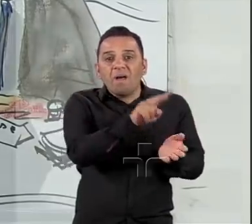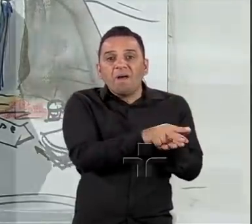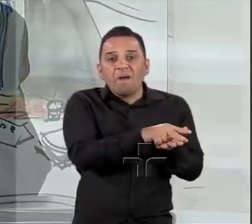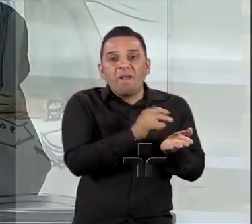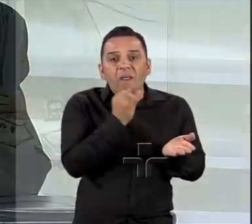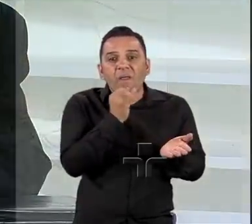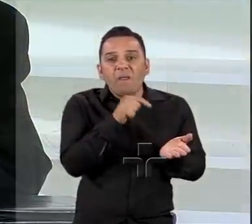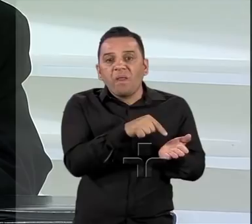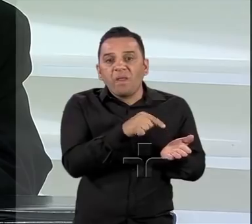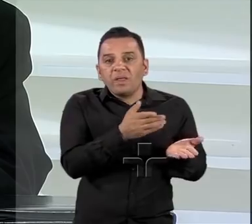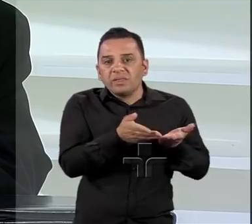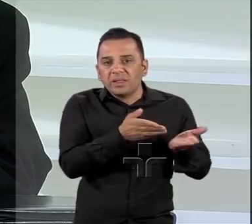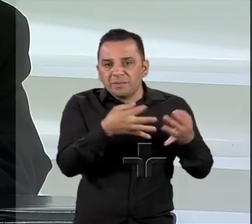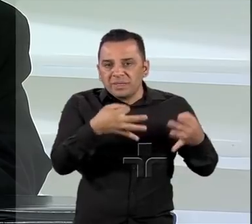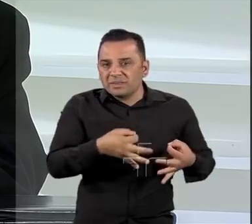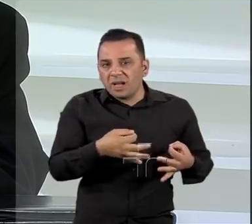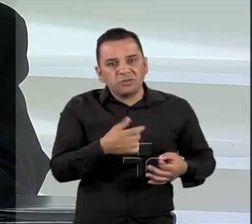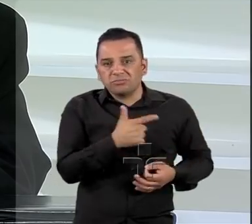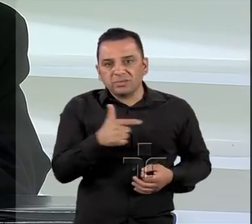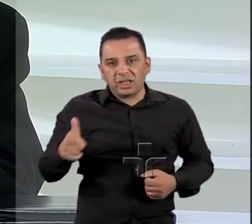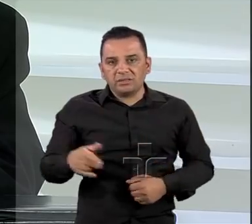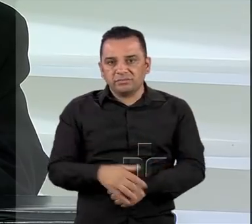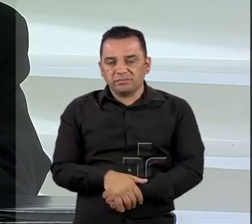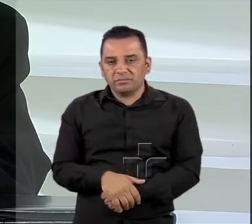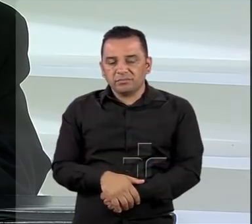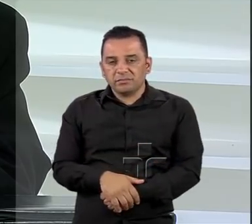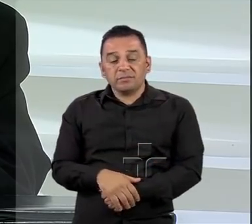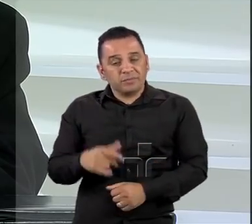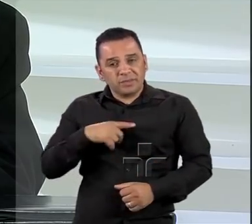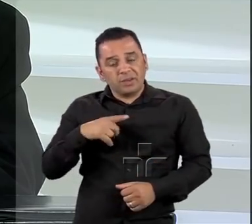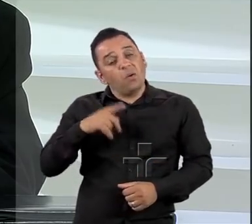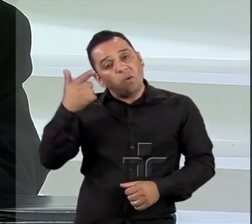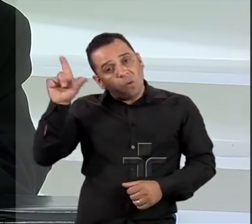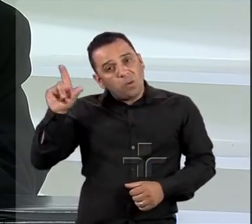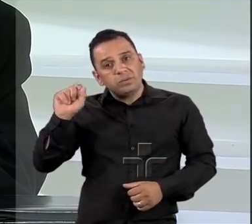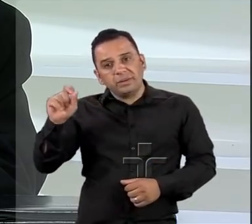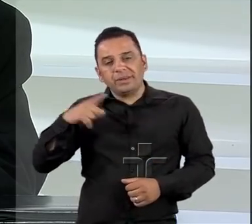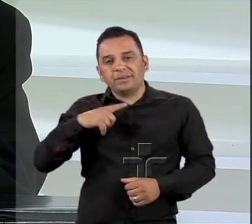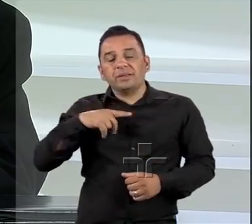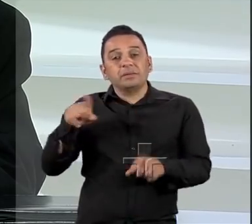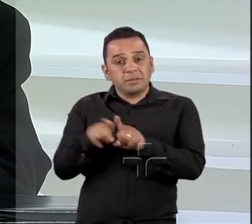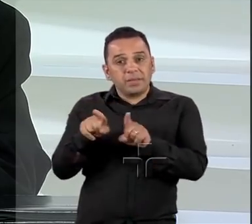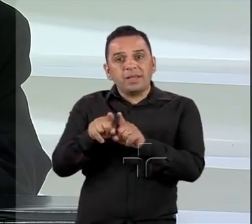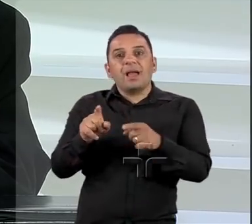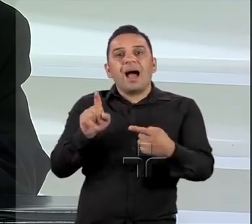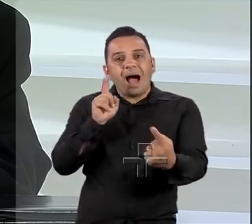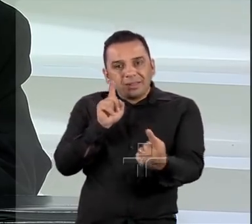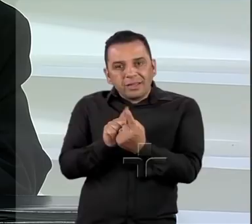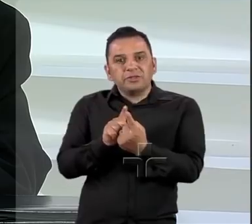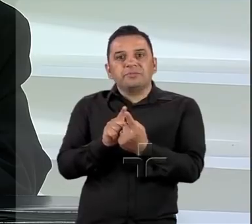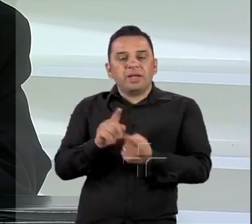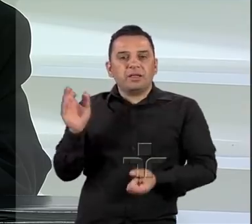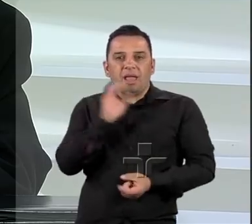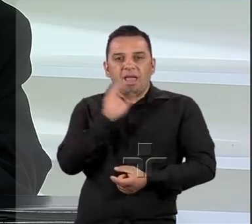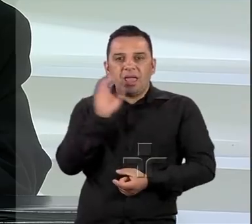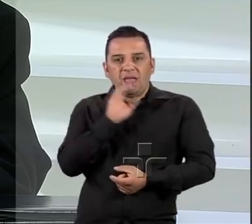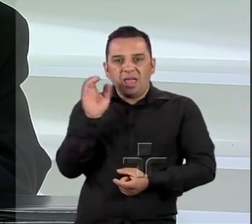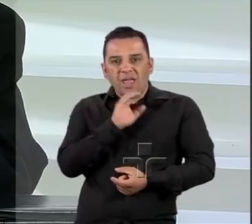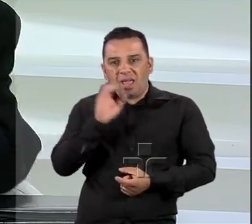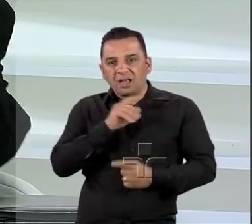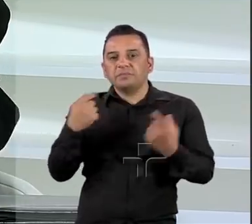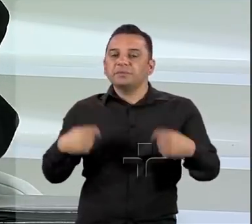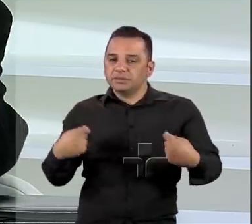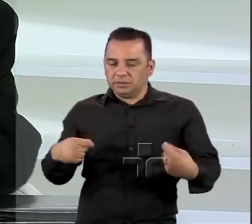edificação em saúde. Outro clamor da população são os atendimentos na emergência. também olhamos para esse tema. E